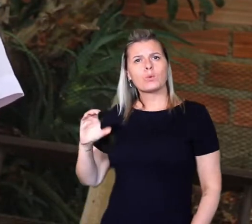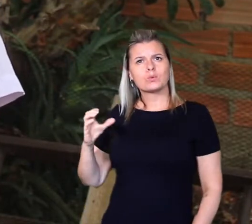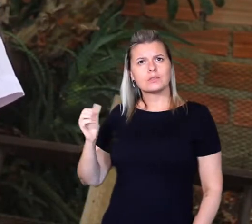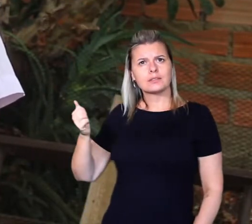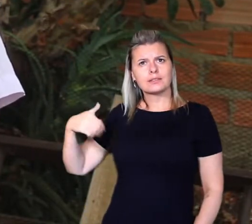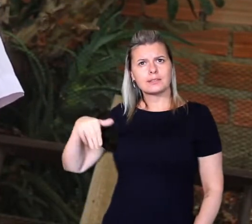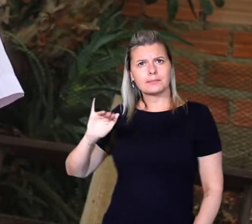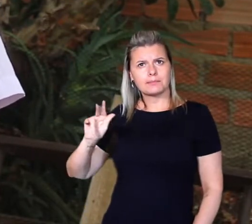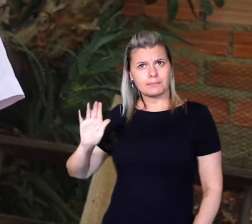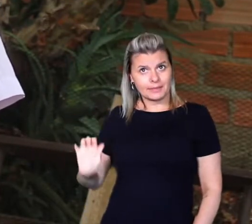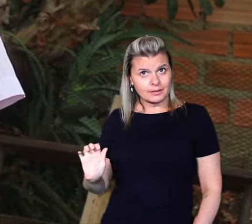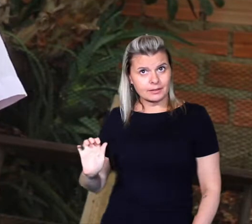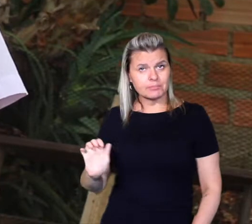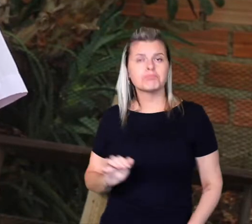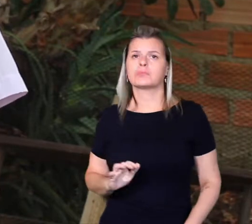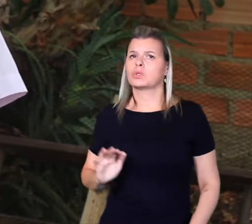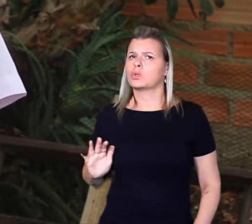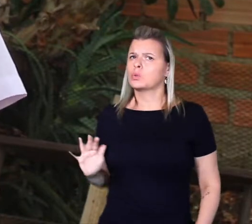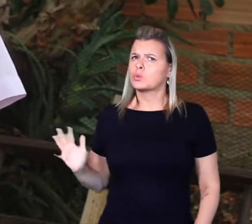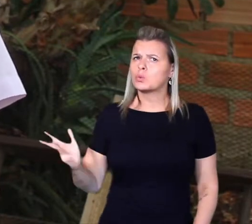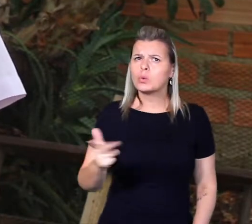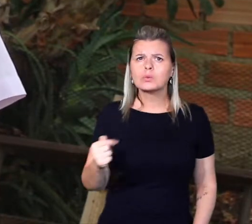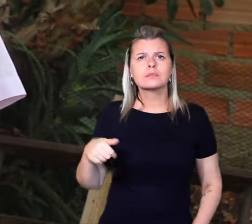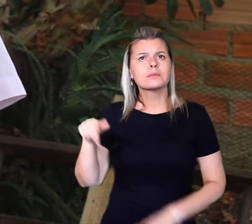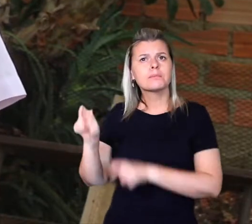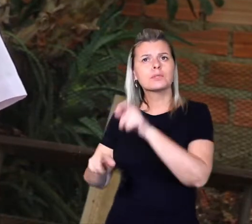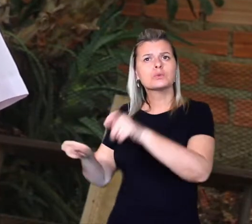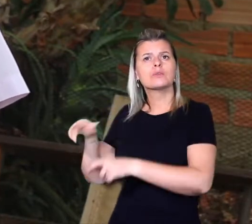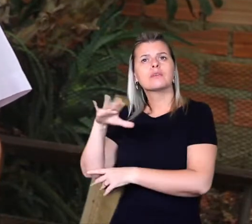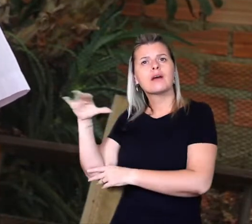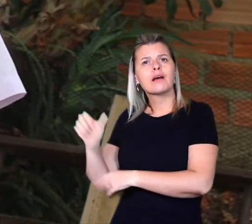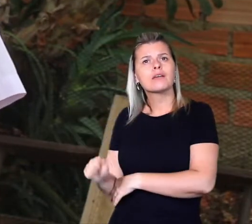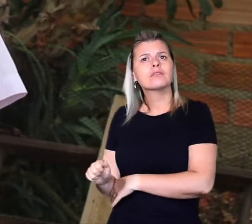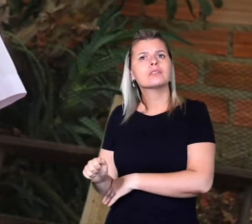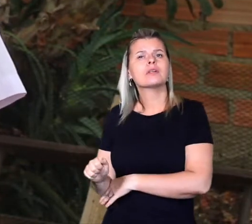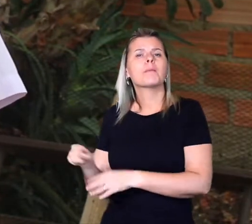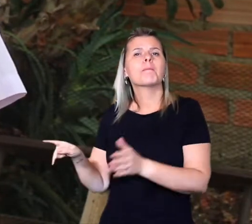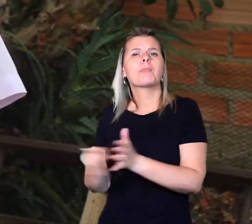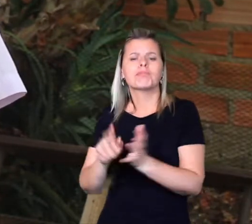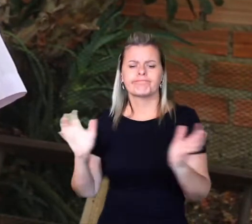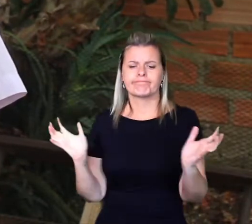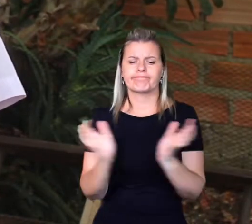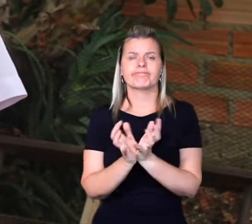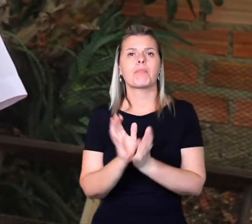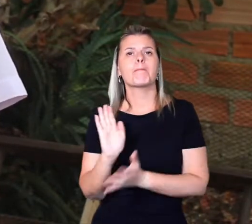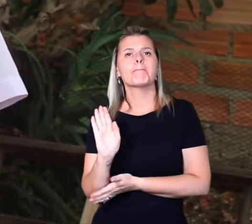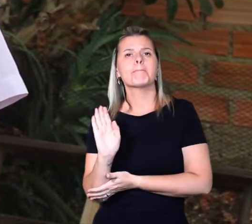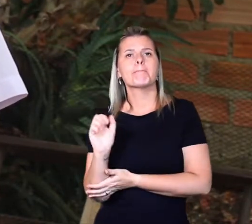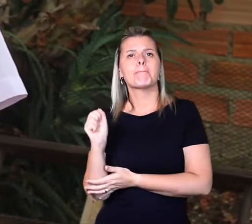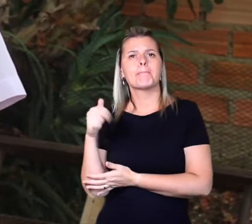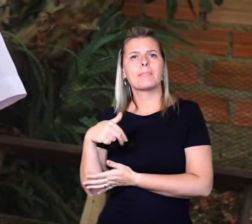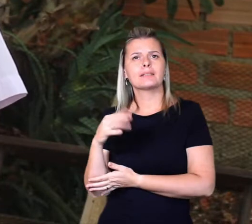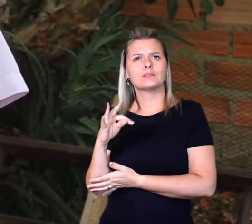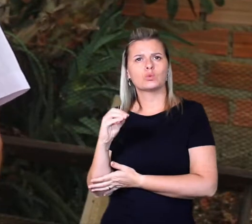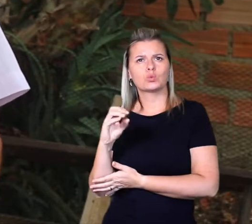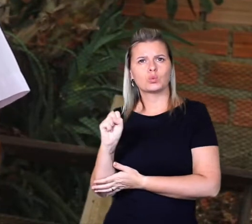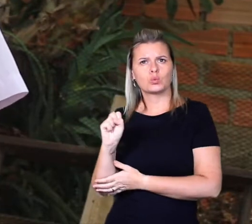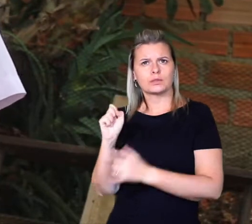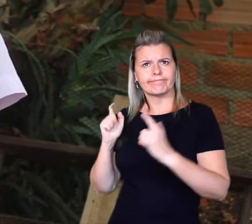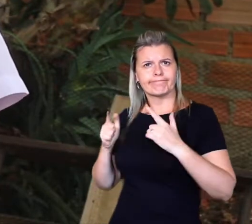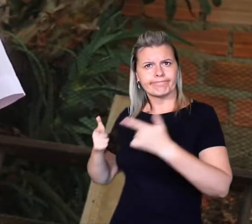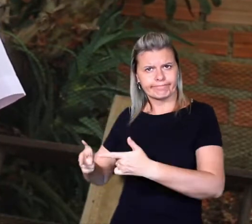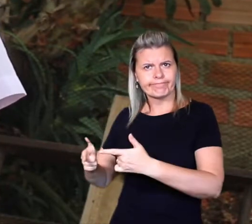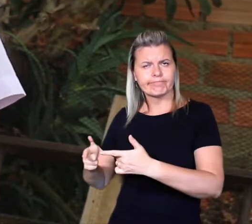né? Fundamentalmente são africanos que são considerados bantus, né? Enfim.